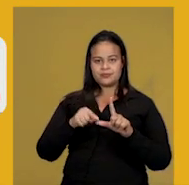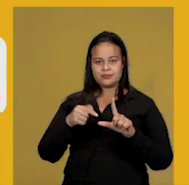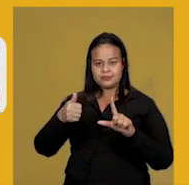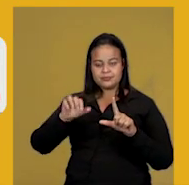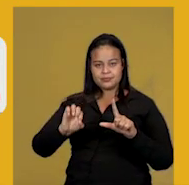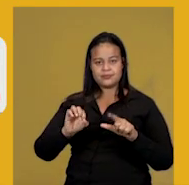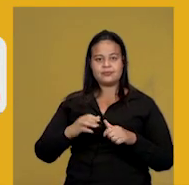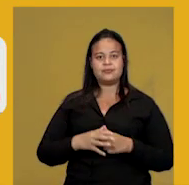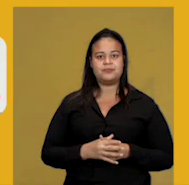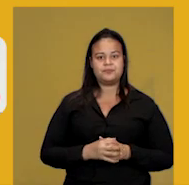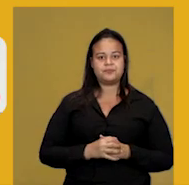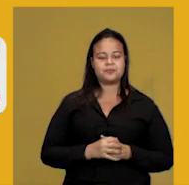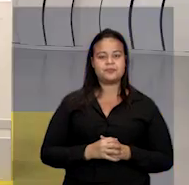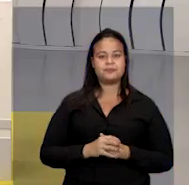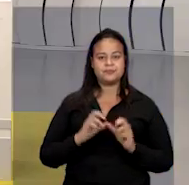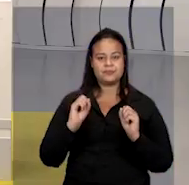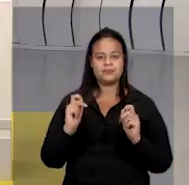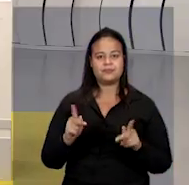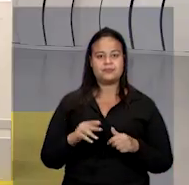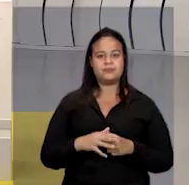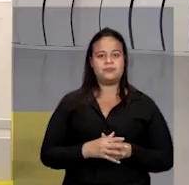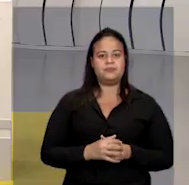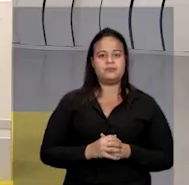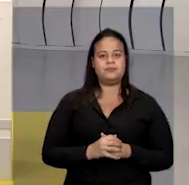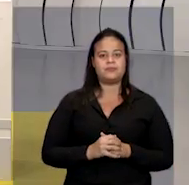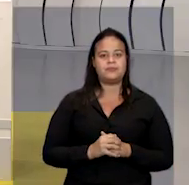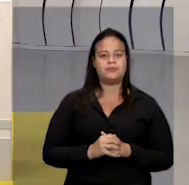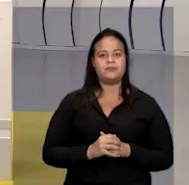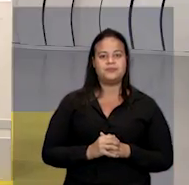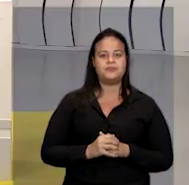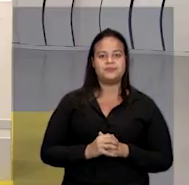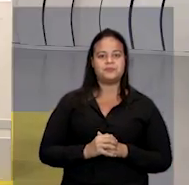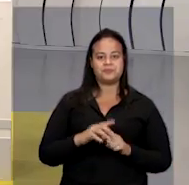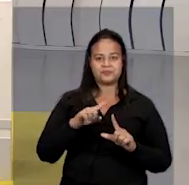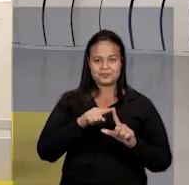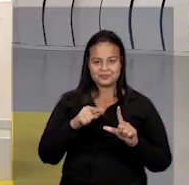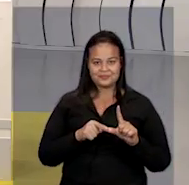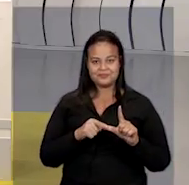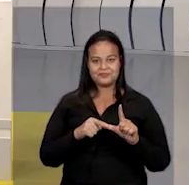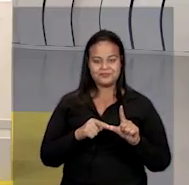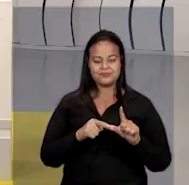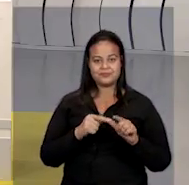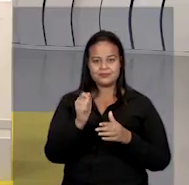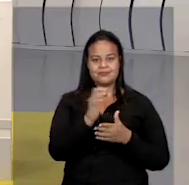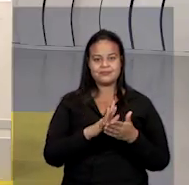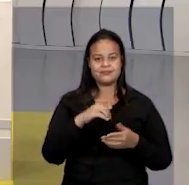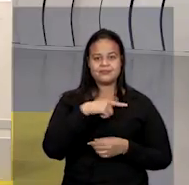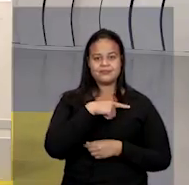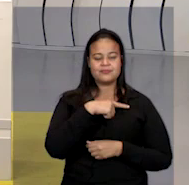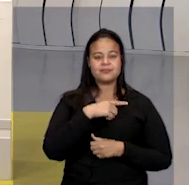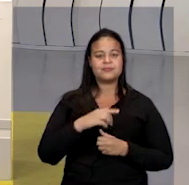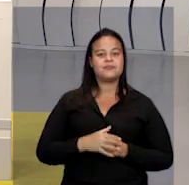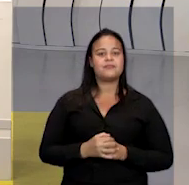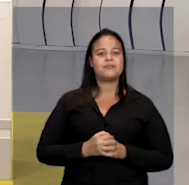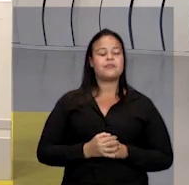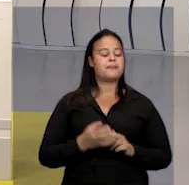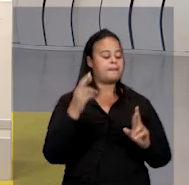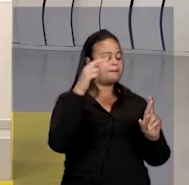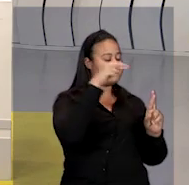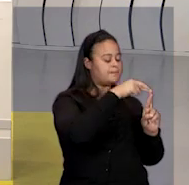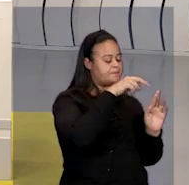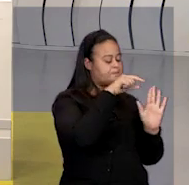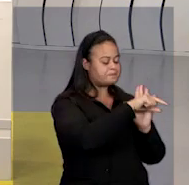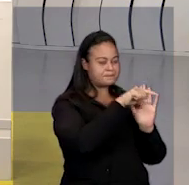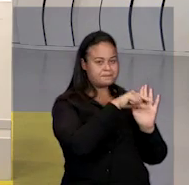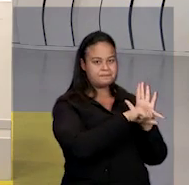90. Ok? Então, terminamos essa questão, esse exercício. Então, essas são as nossas